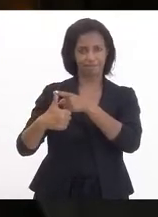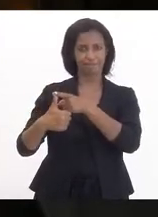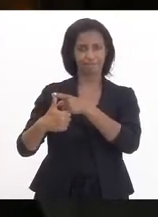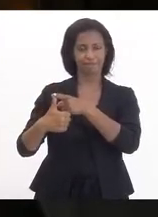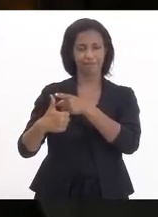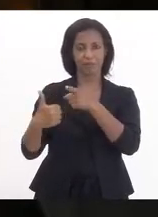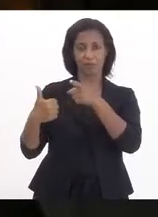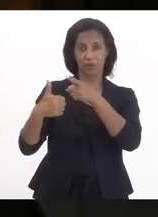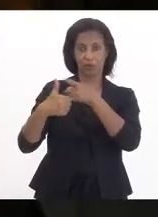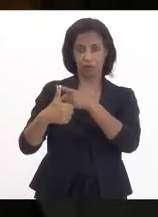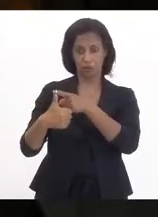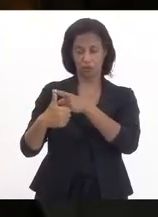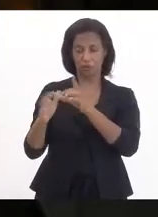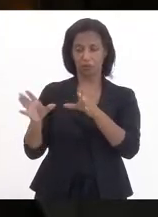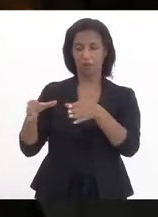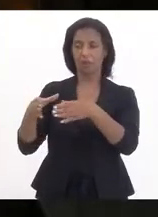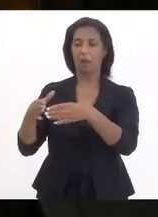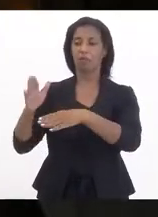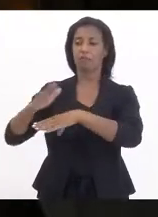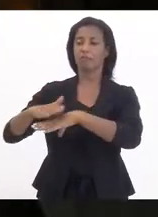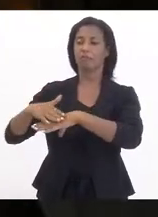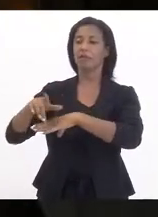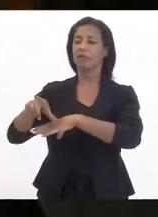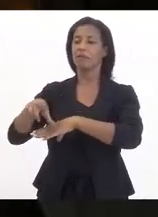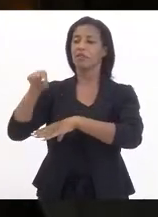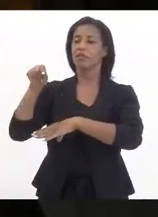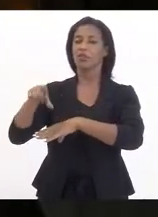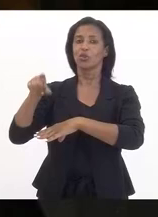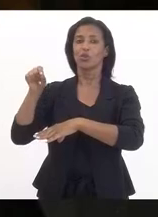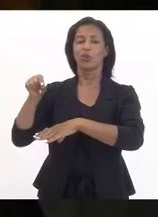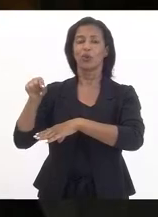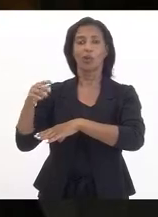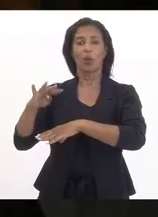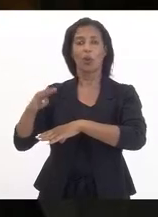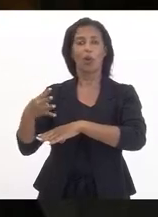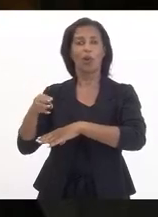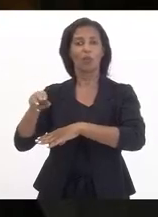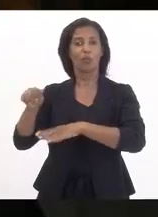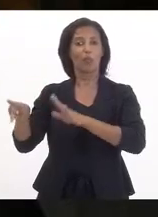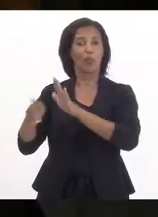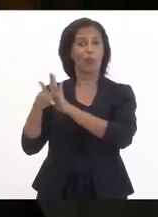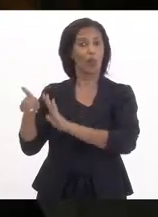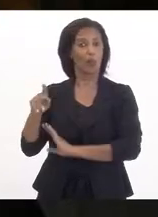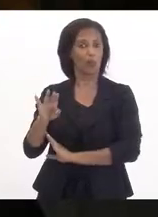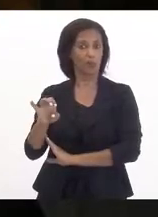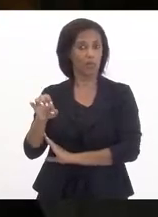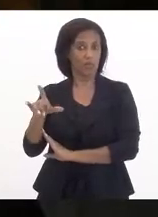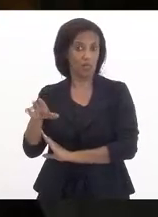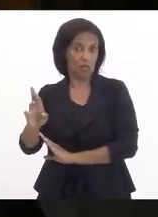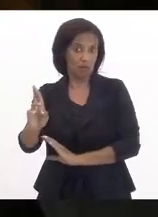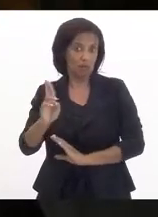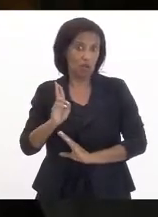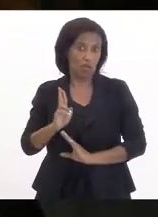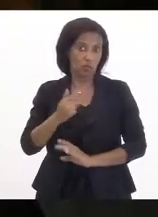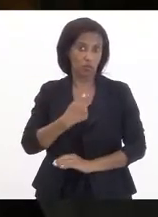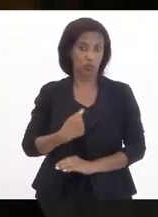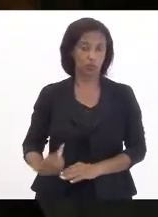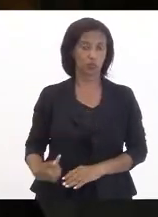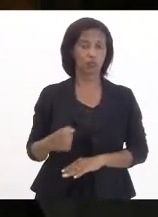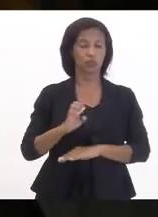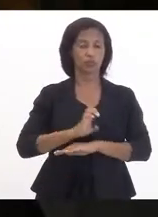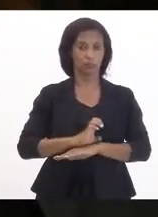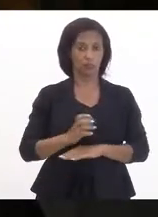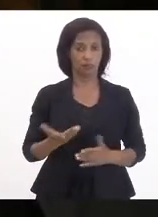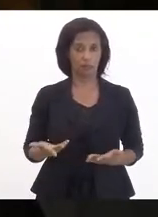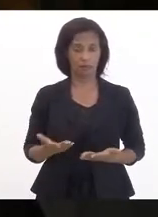os primeiros que terão direito a escolher serão os 4 mil da SEDAI. Essa foi a resposta do governo do Estado.